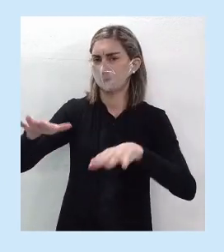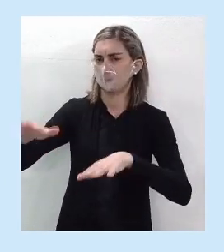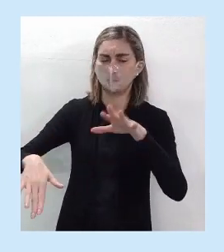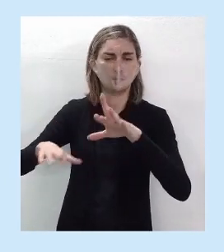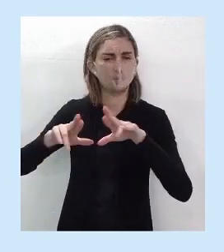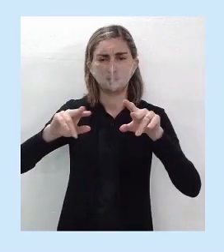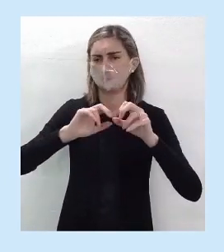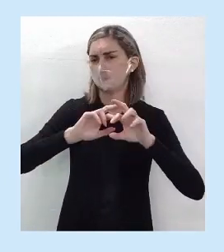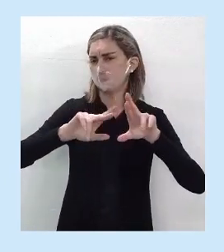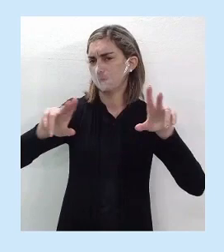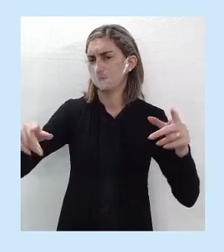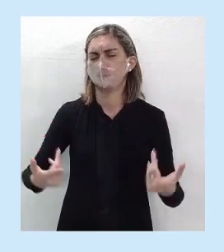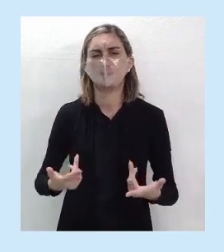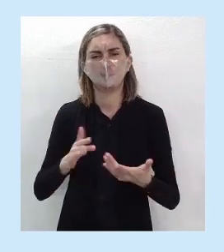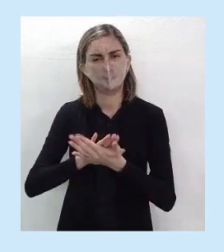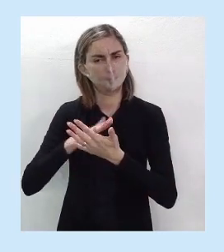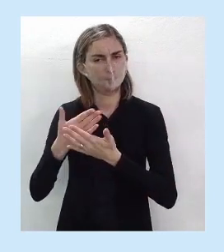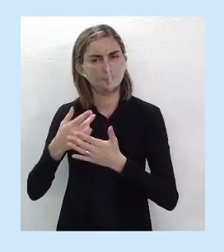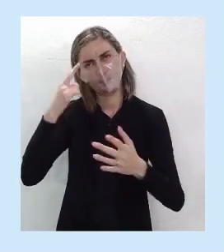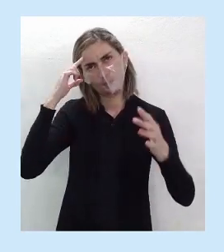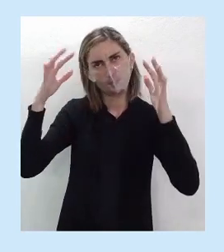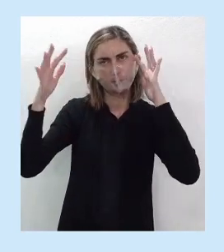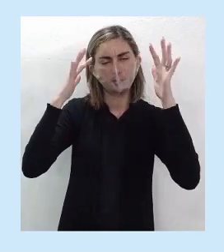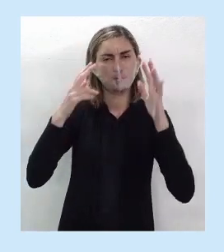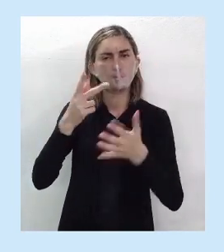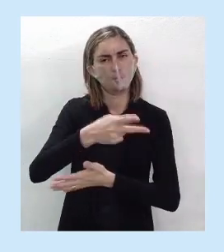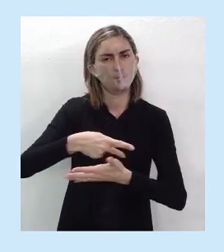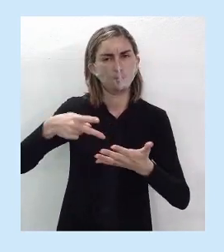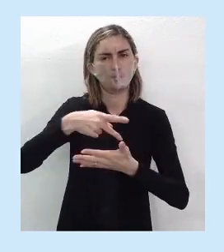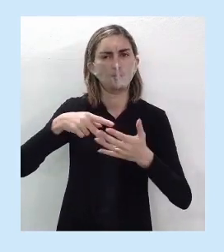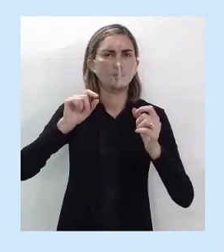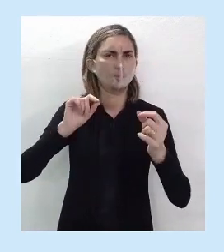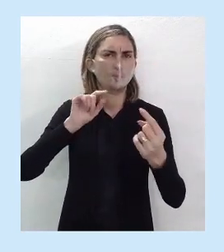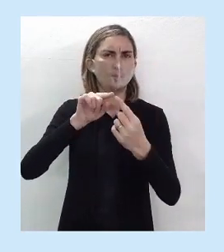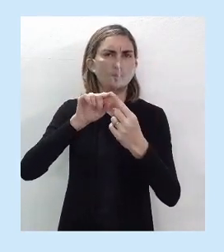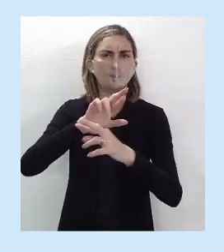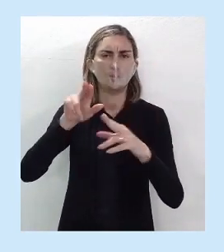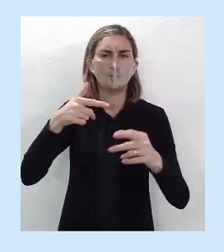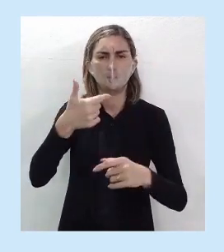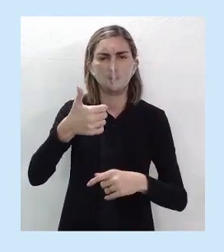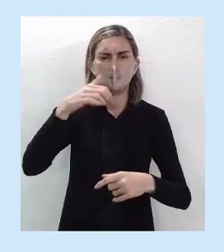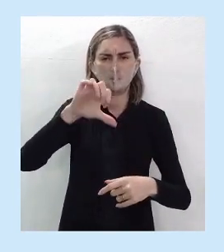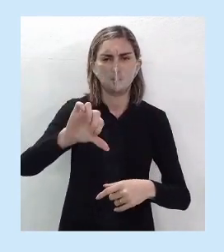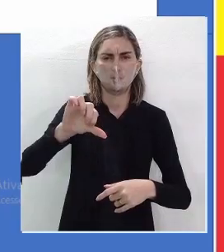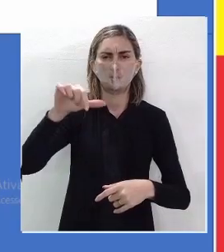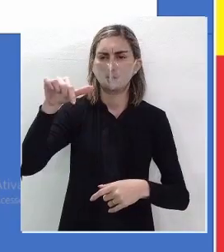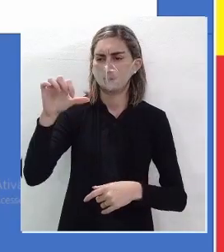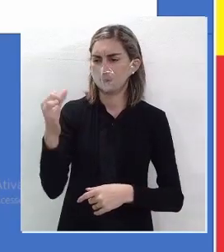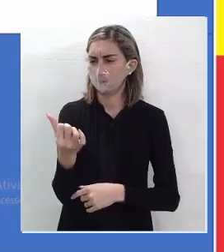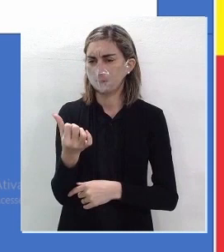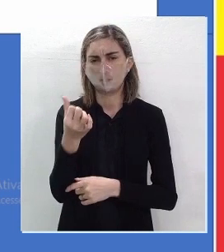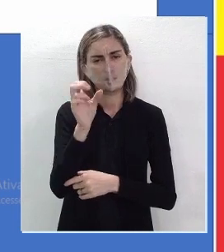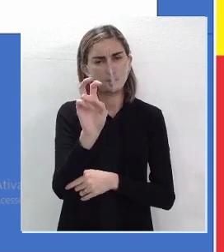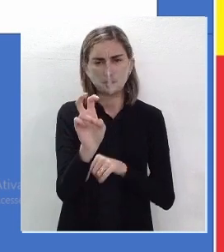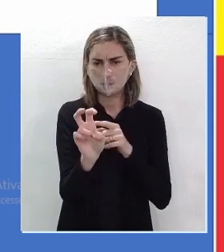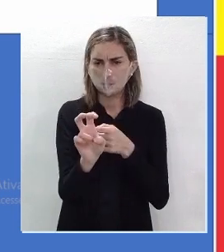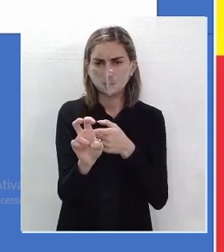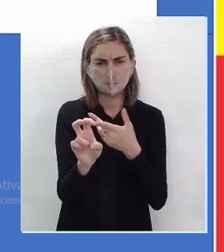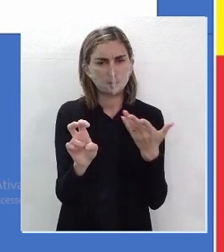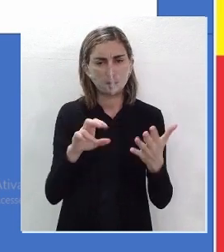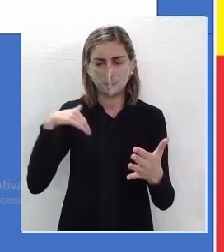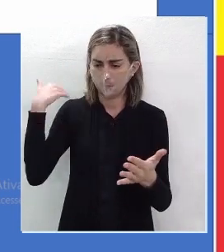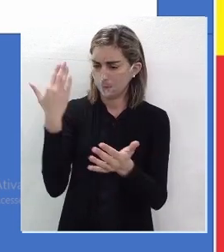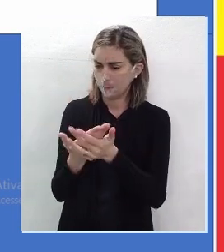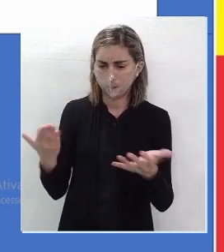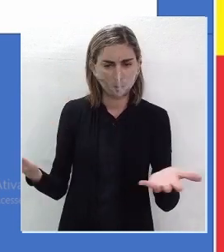possibilidades imenso. E pensar que esse poema foi lançado em 1965. E ainda